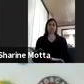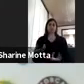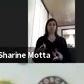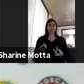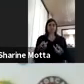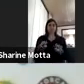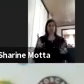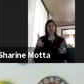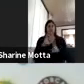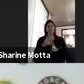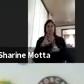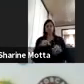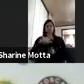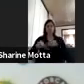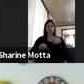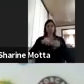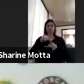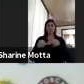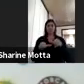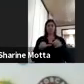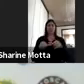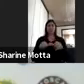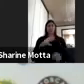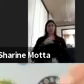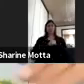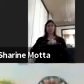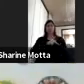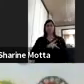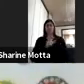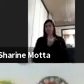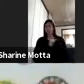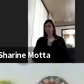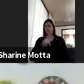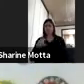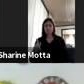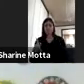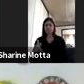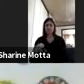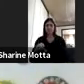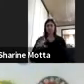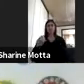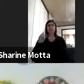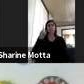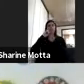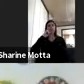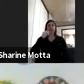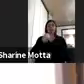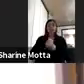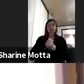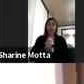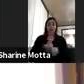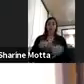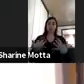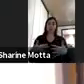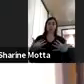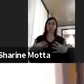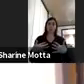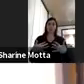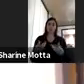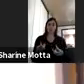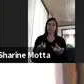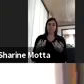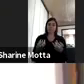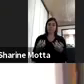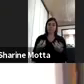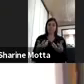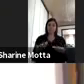pessoas vão se aposentar com 90 anos. Então, não se trata só de aposentar, ninguém